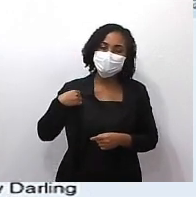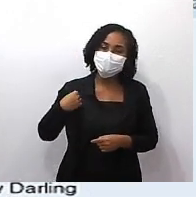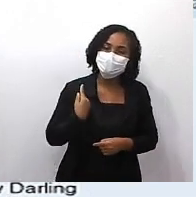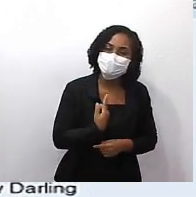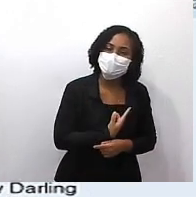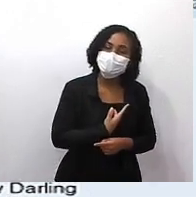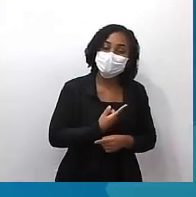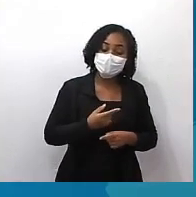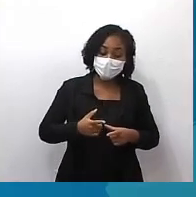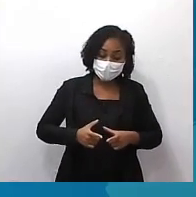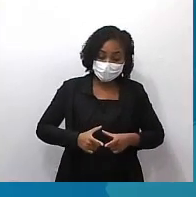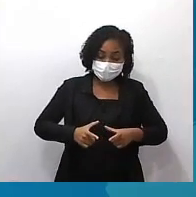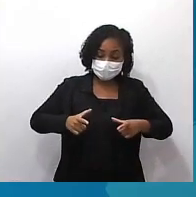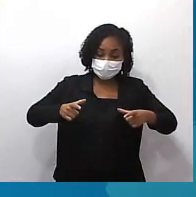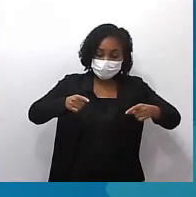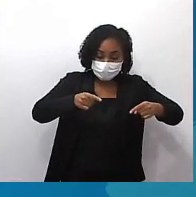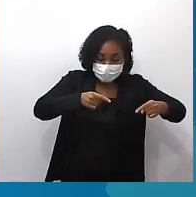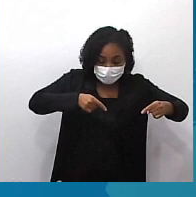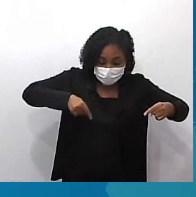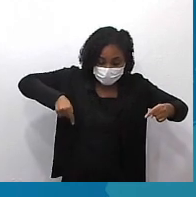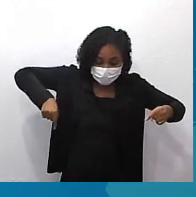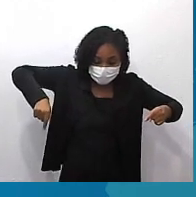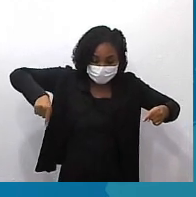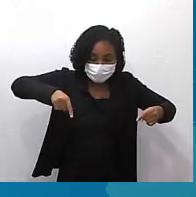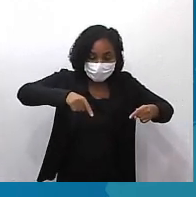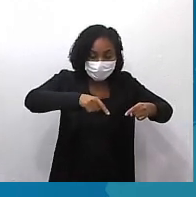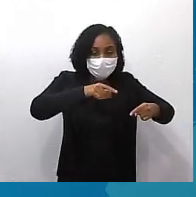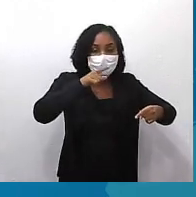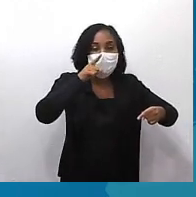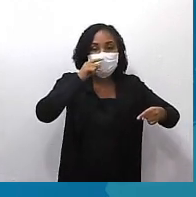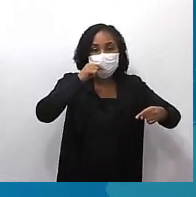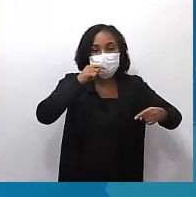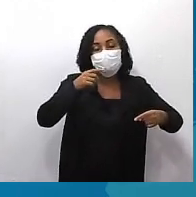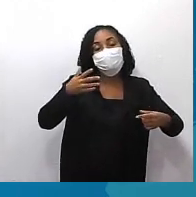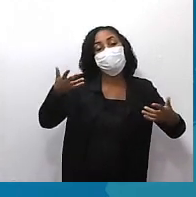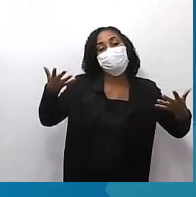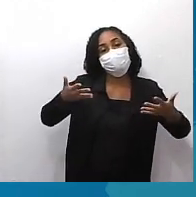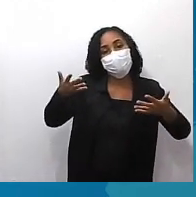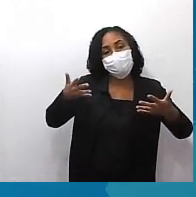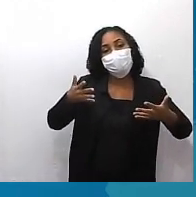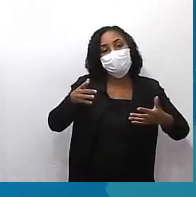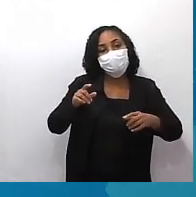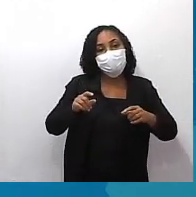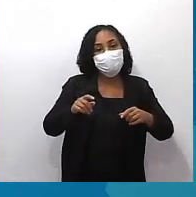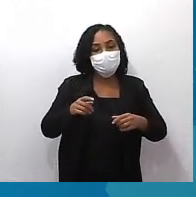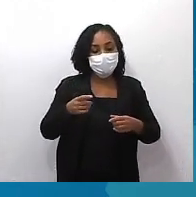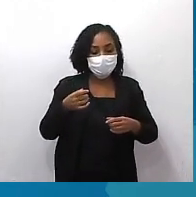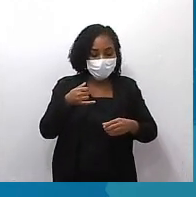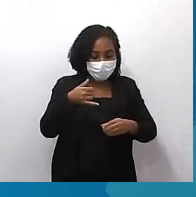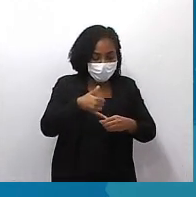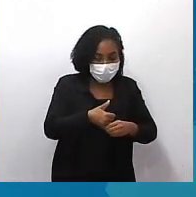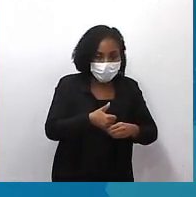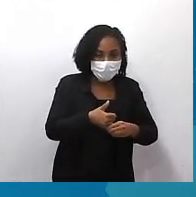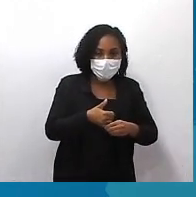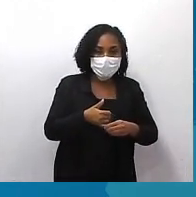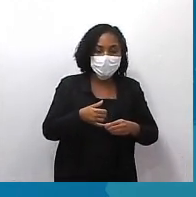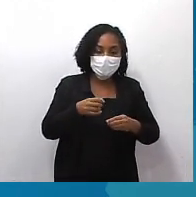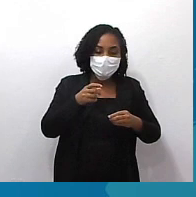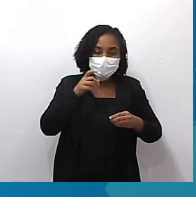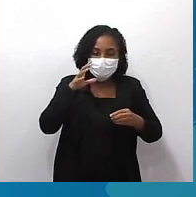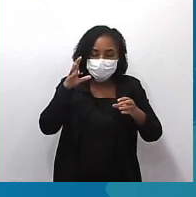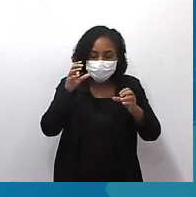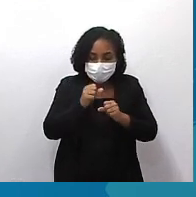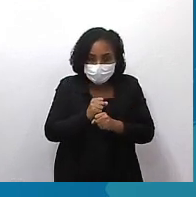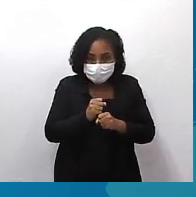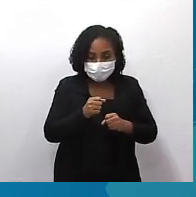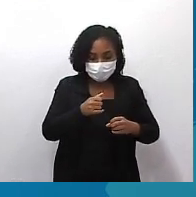tem a maior quantidade de água do mundo. Hoje, a riqueza do mundo ainda é o petróleo. Os países que têm petróleo são os países que